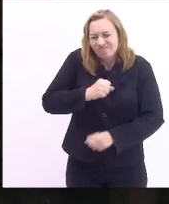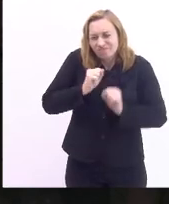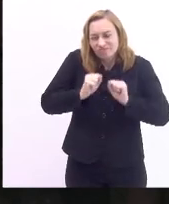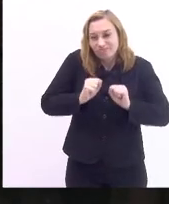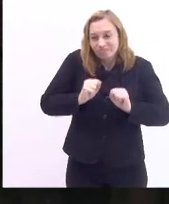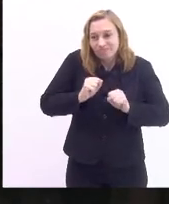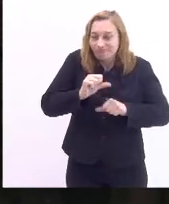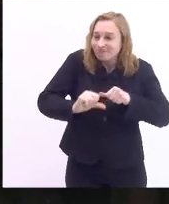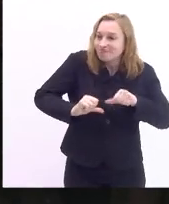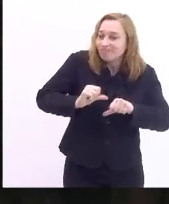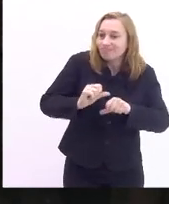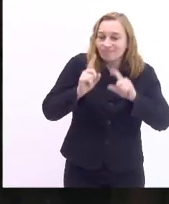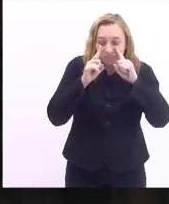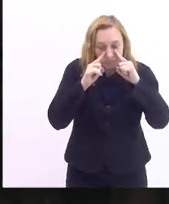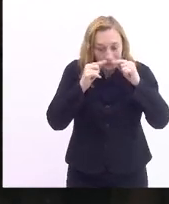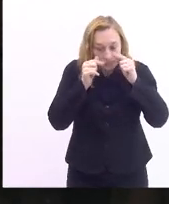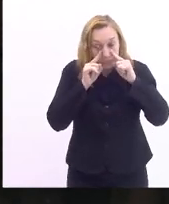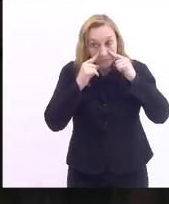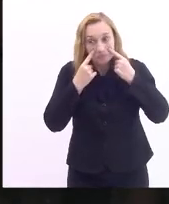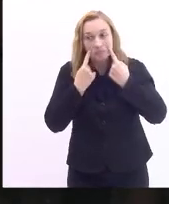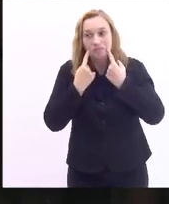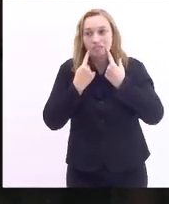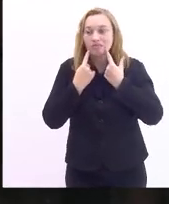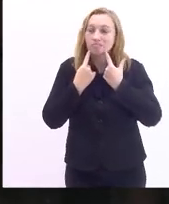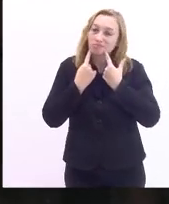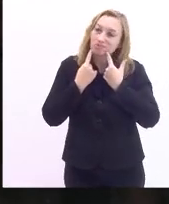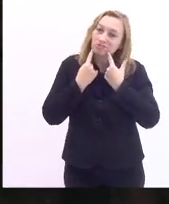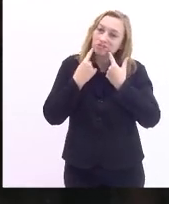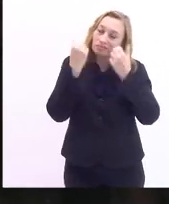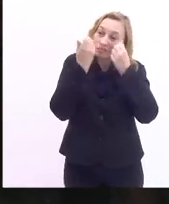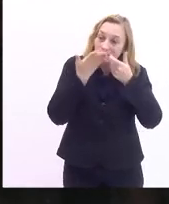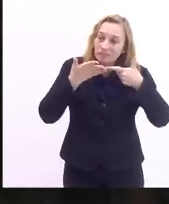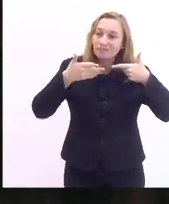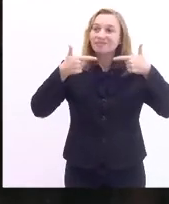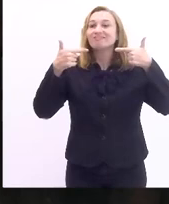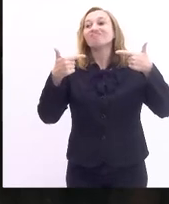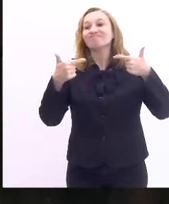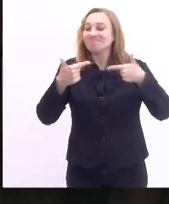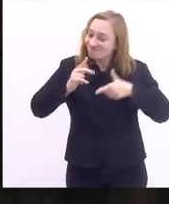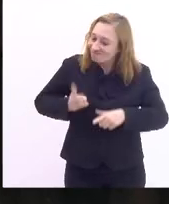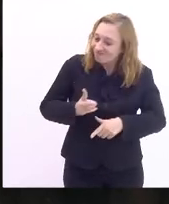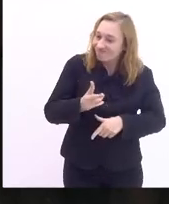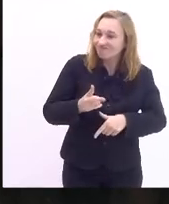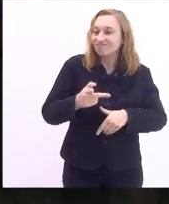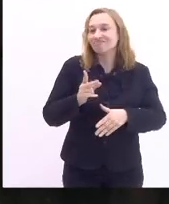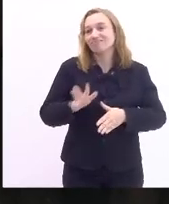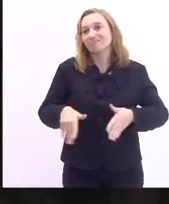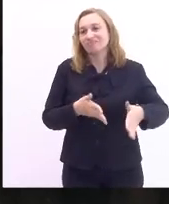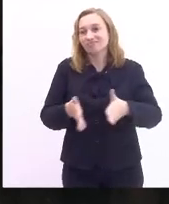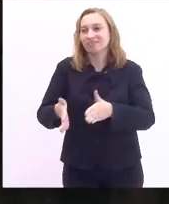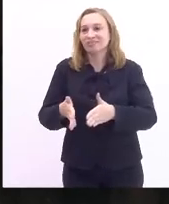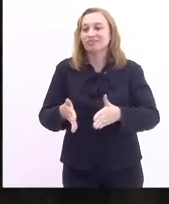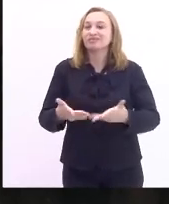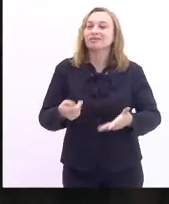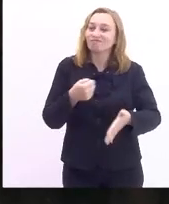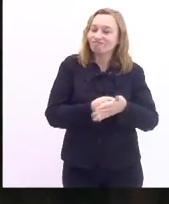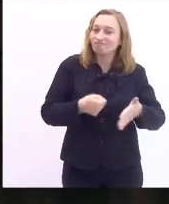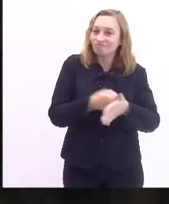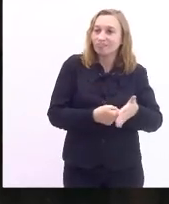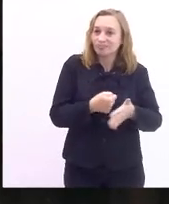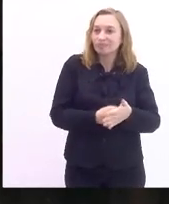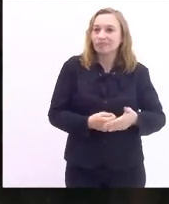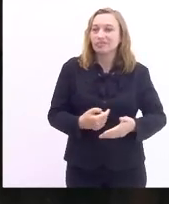pudesse transformar a tristeza da partida de companheiros nossos no alento para continuar caminhando e um exemplo para continuar